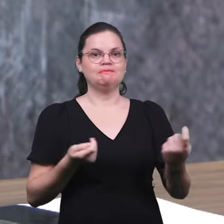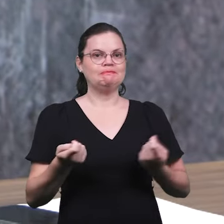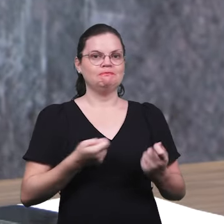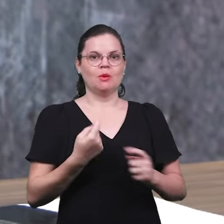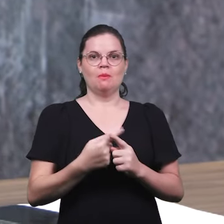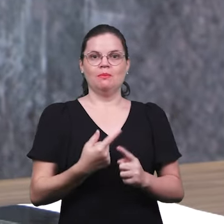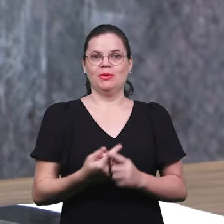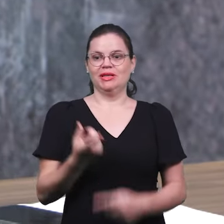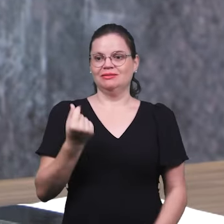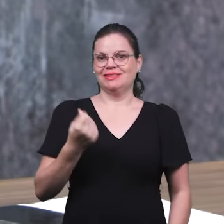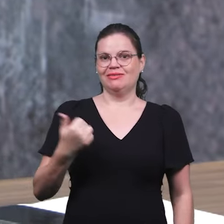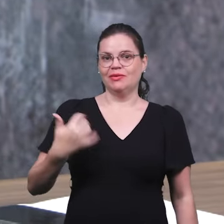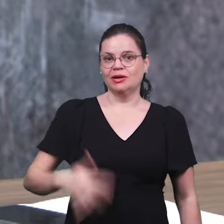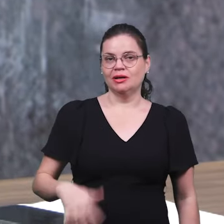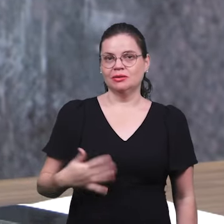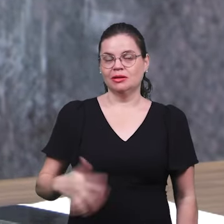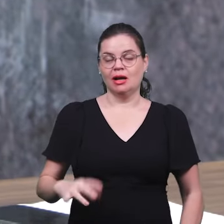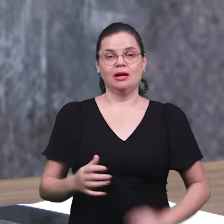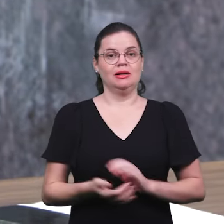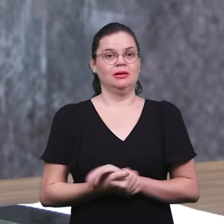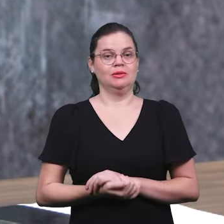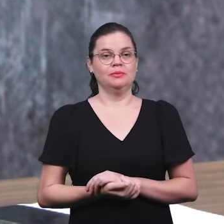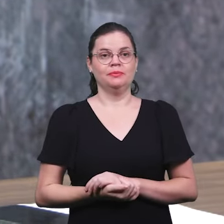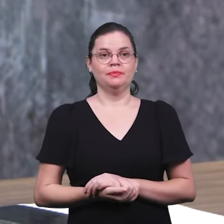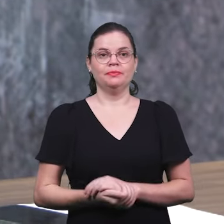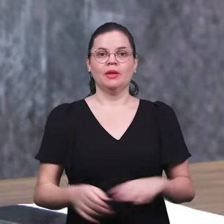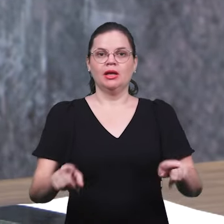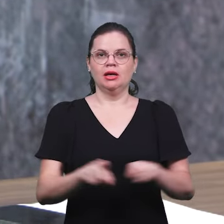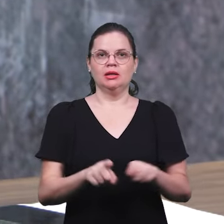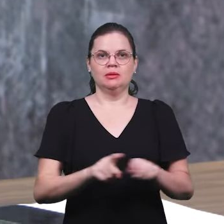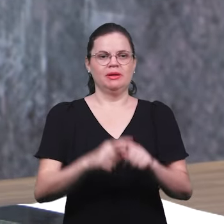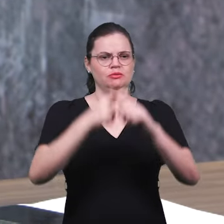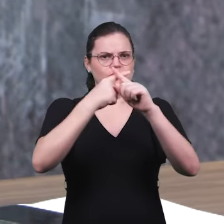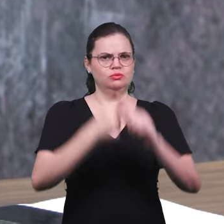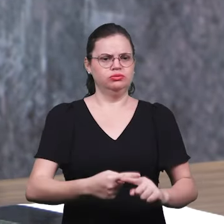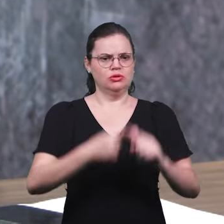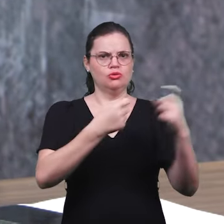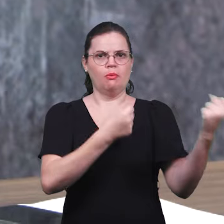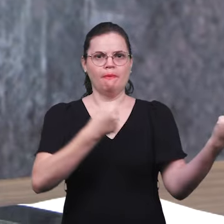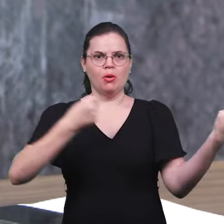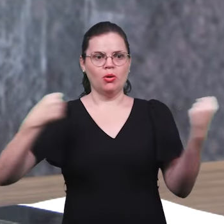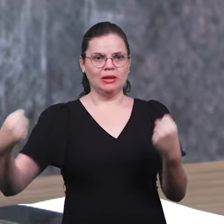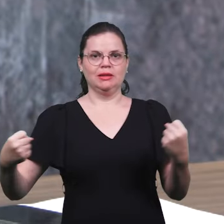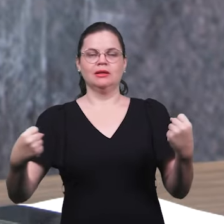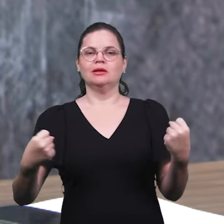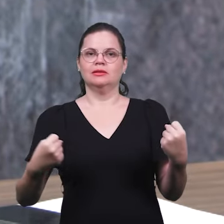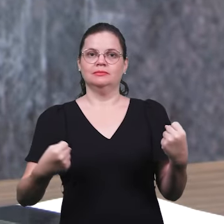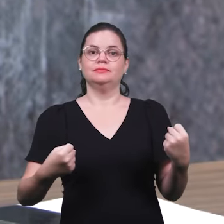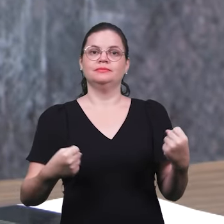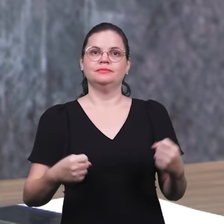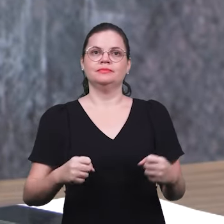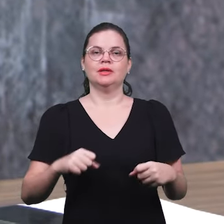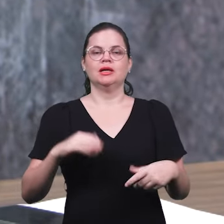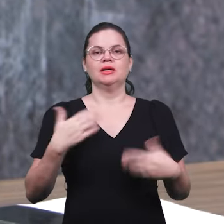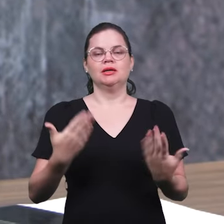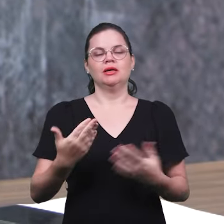custeado, começa a ocorrer disputas entre generais pelo poder, e é nesse cenário que no